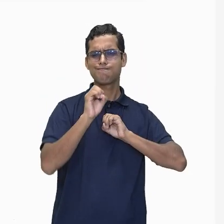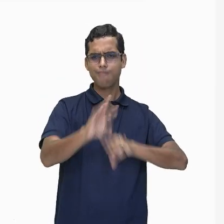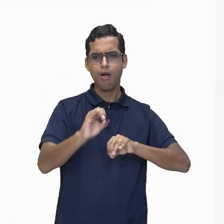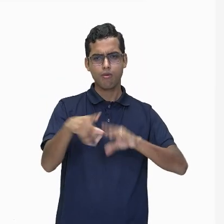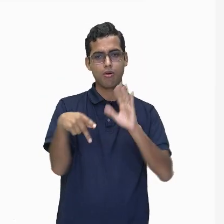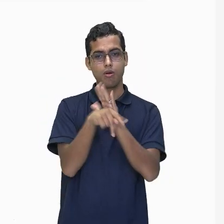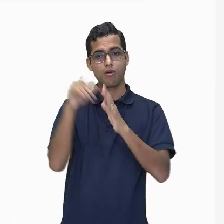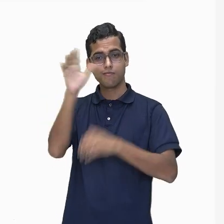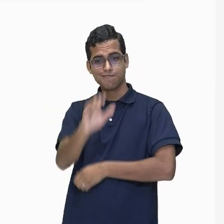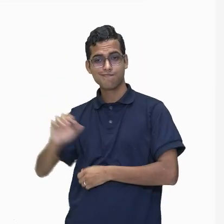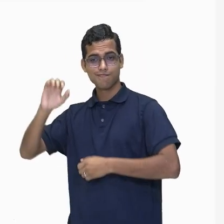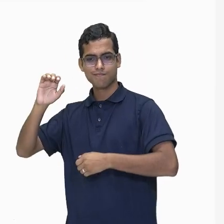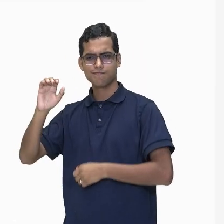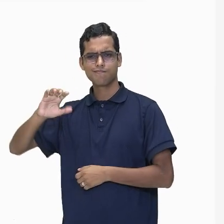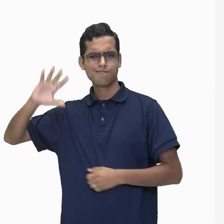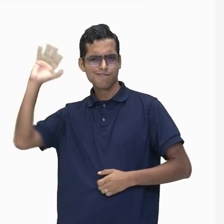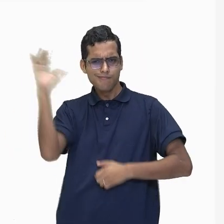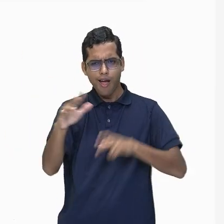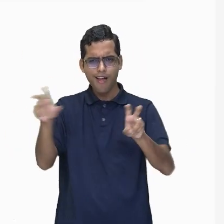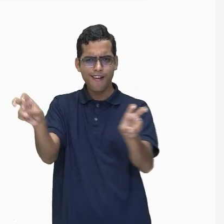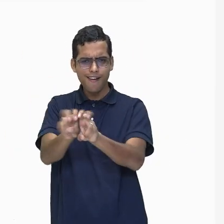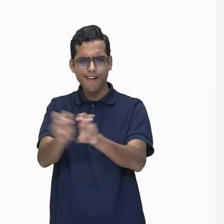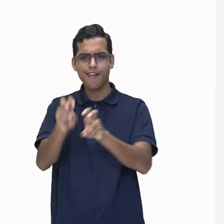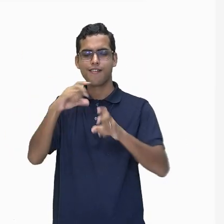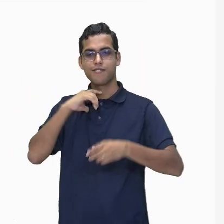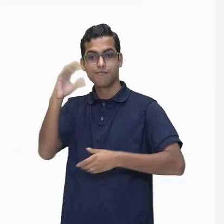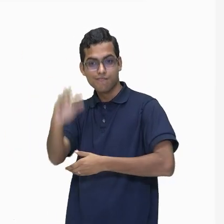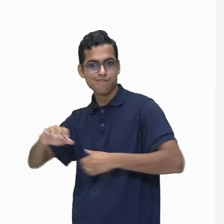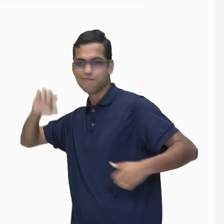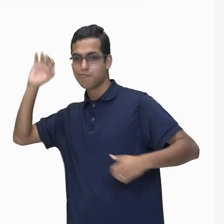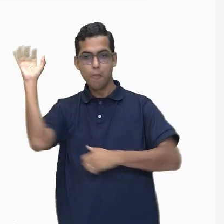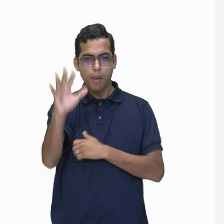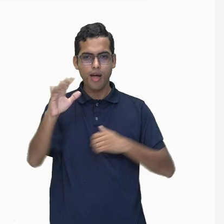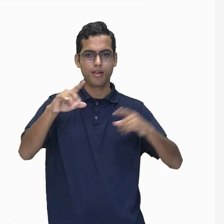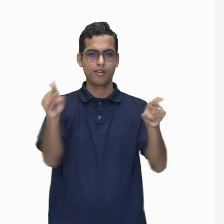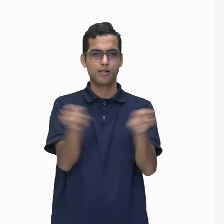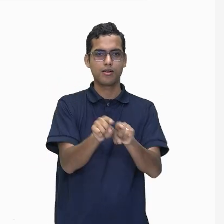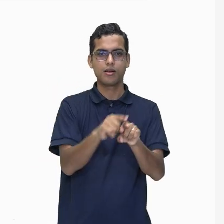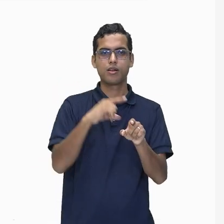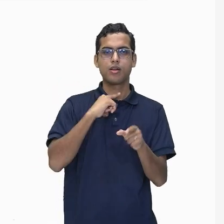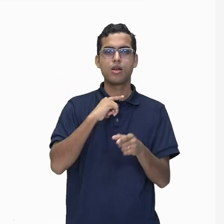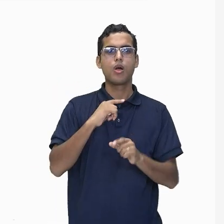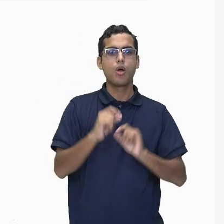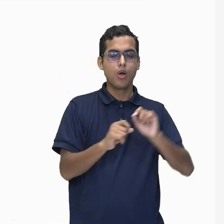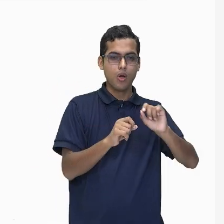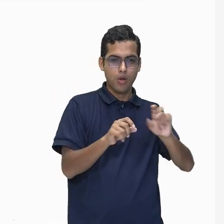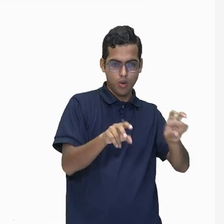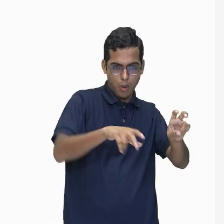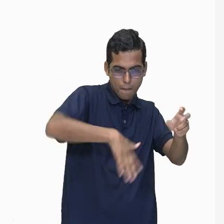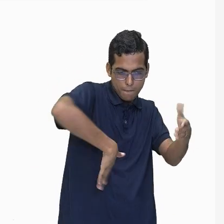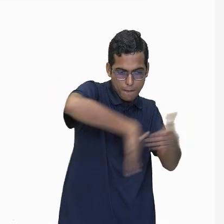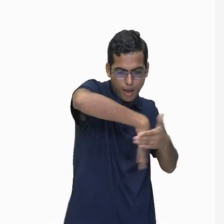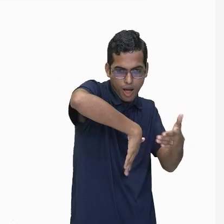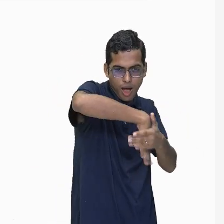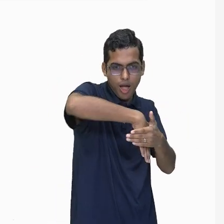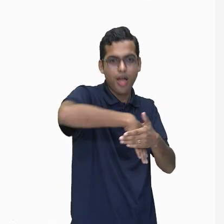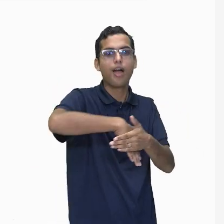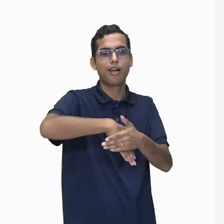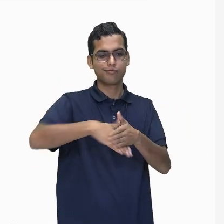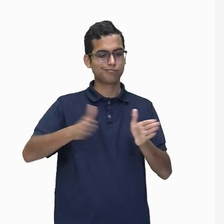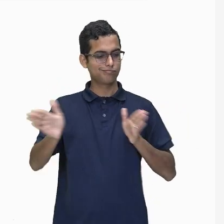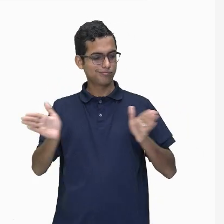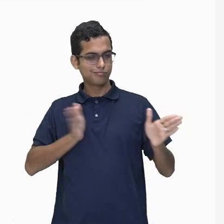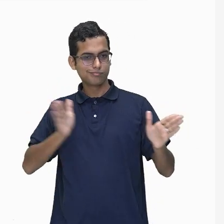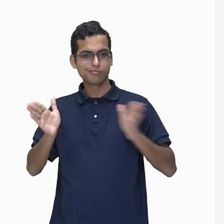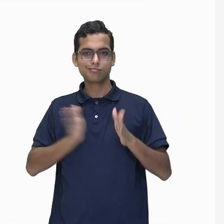práticas acessíveis que se moldam à realidade de cada lugar. Então, o esporte ele está